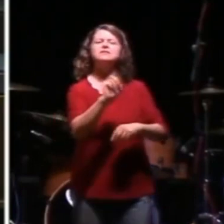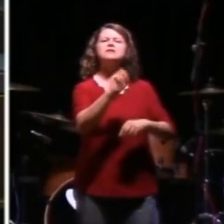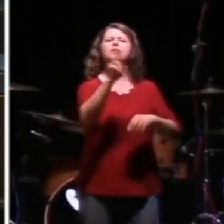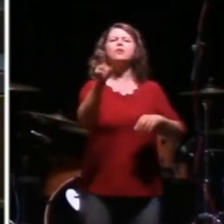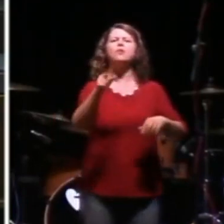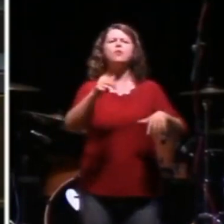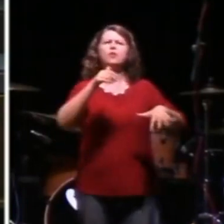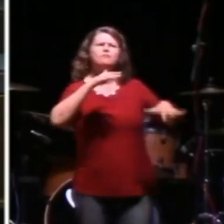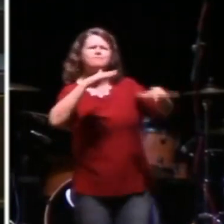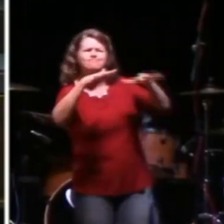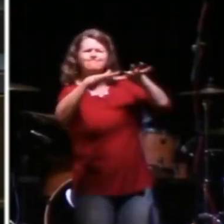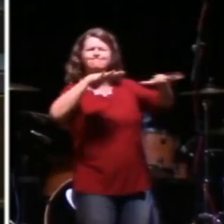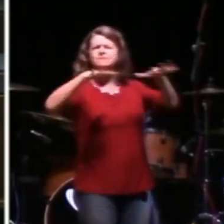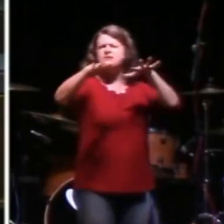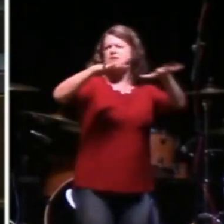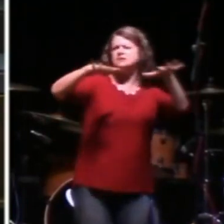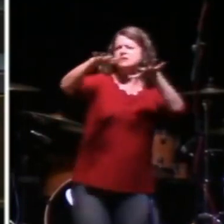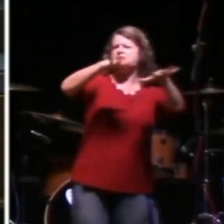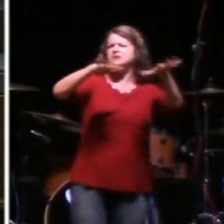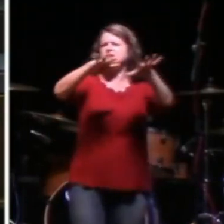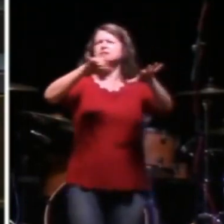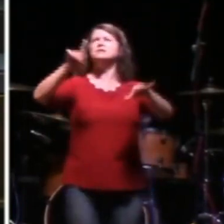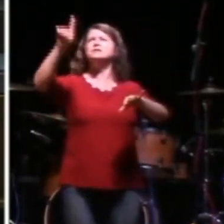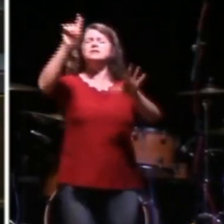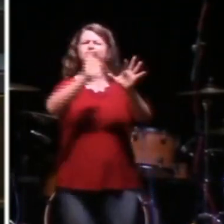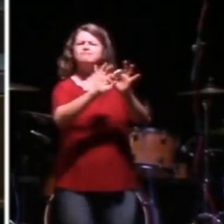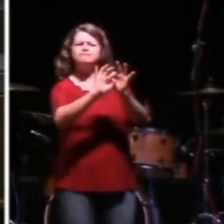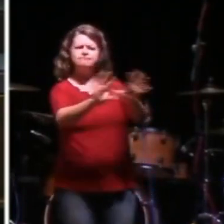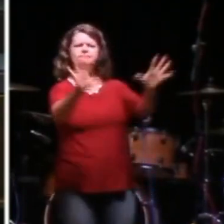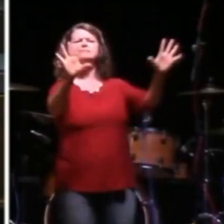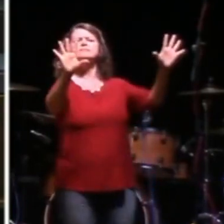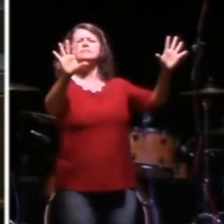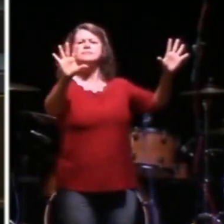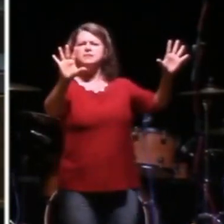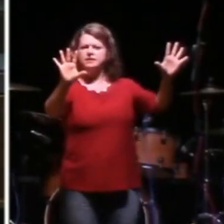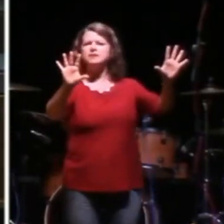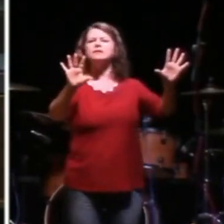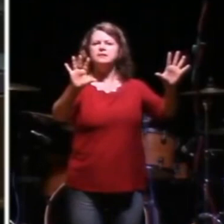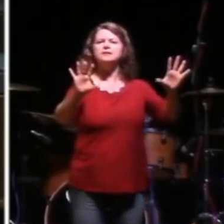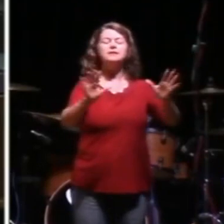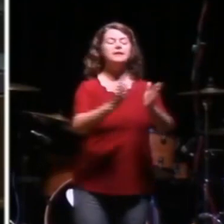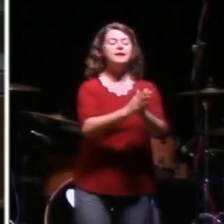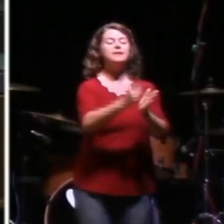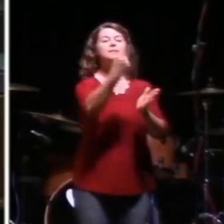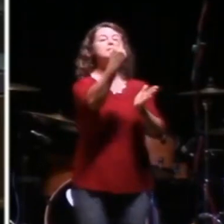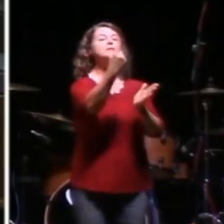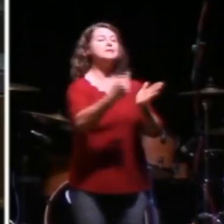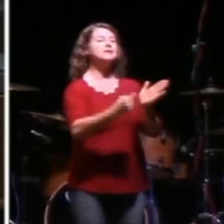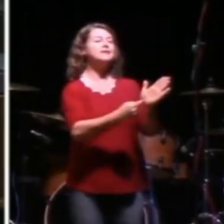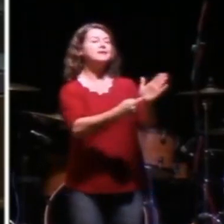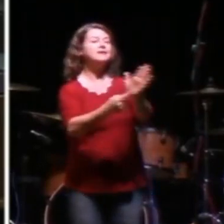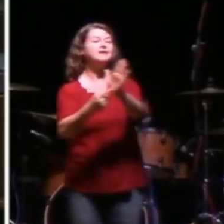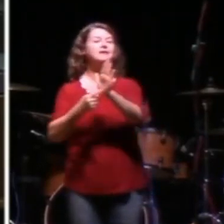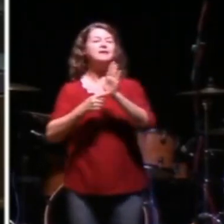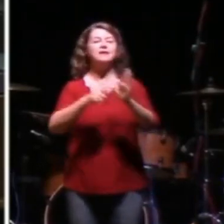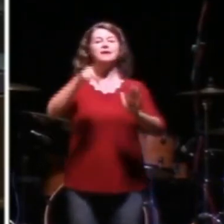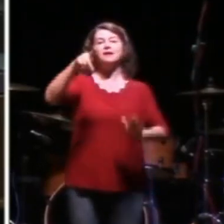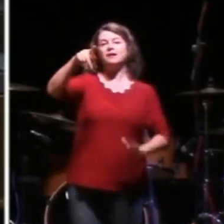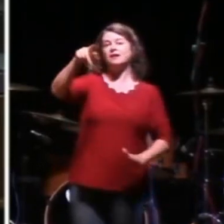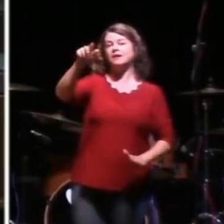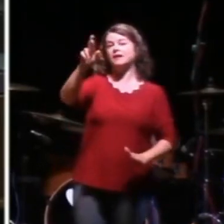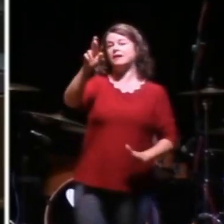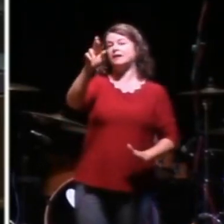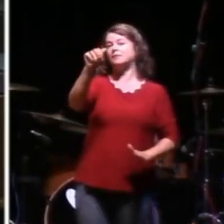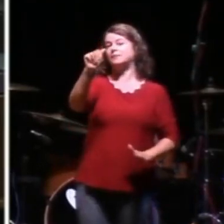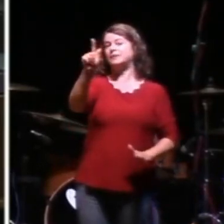ação de deus elas são retratadas e são chamadas na bíblia de pragas do